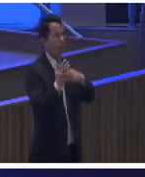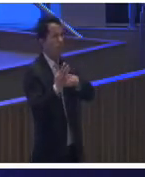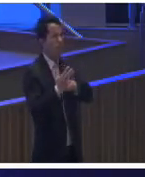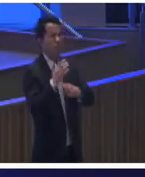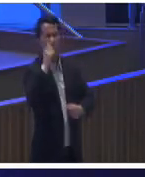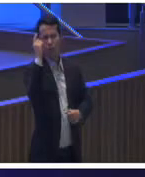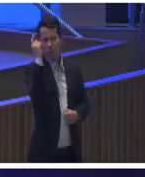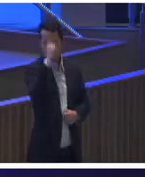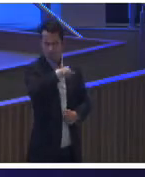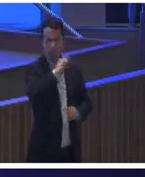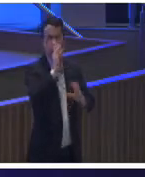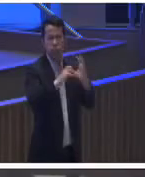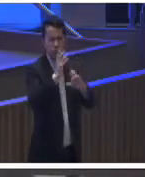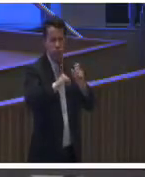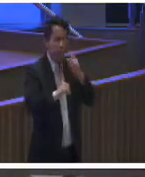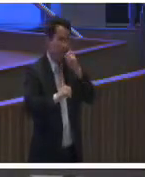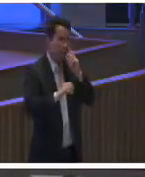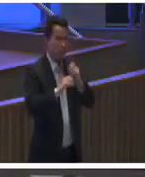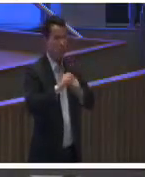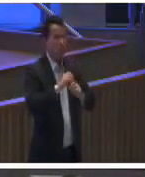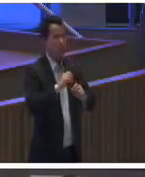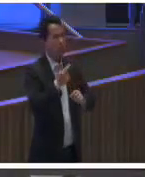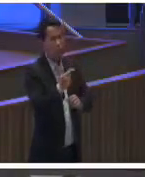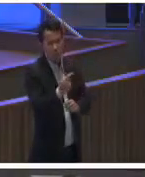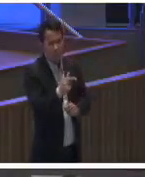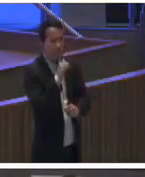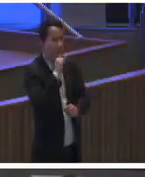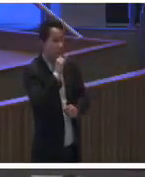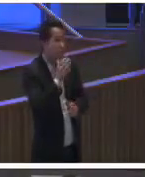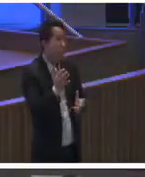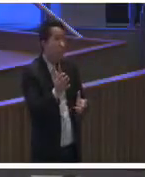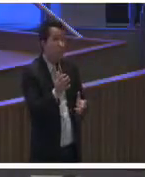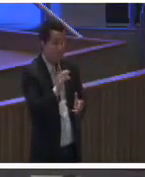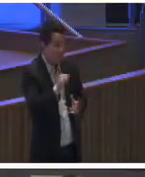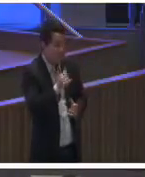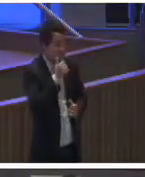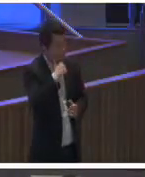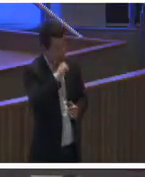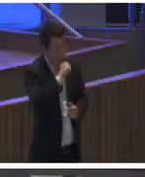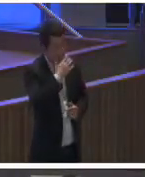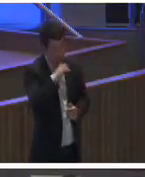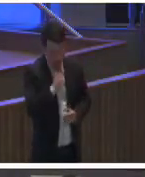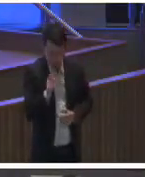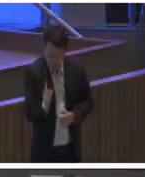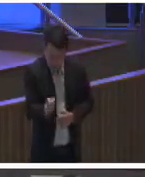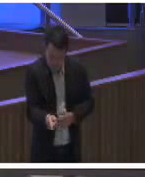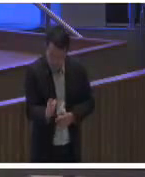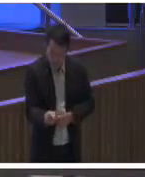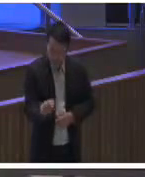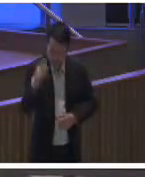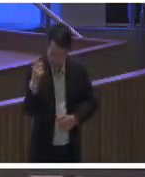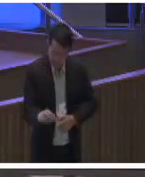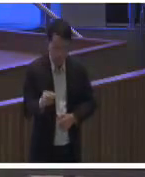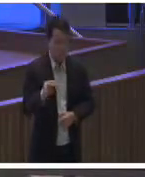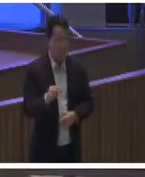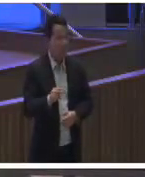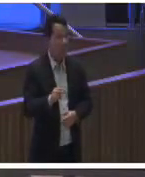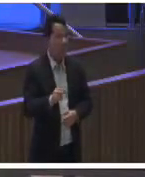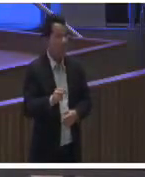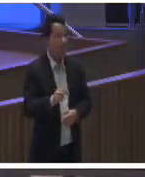não haveria professores sendo agredidos nas escolas. O problema é que a gente não tem